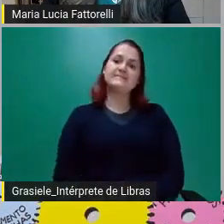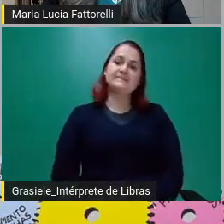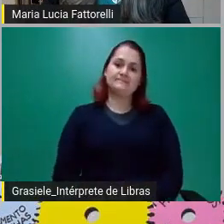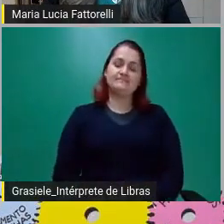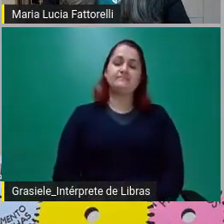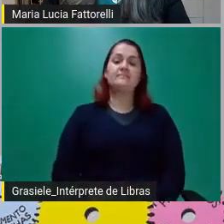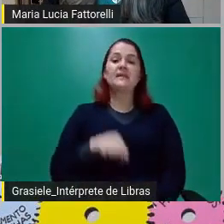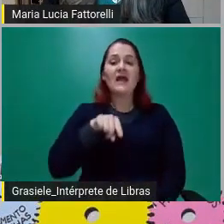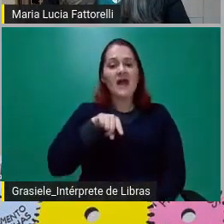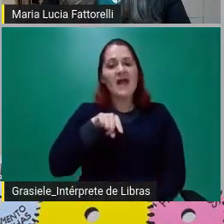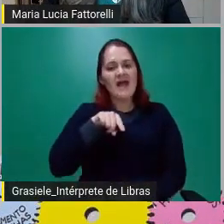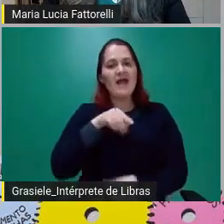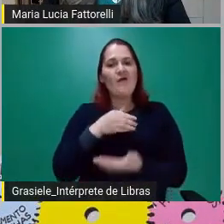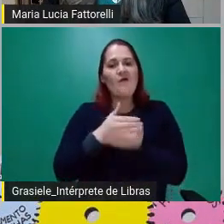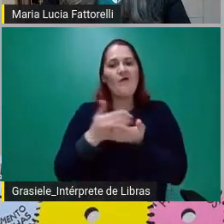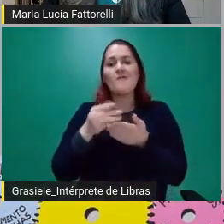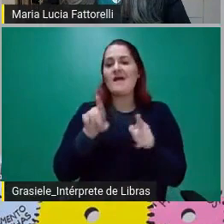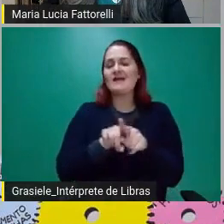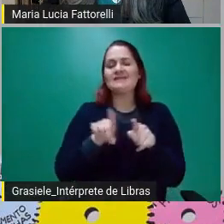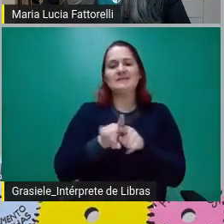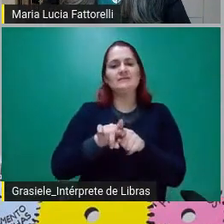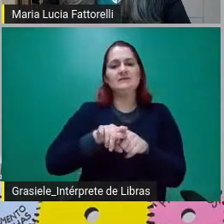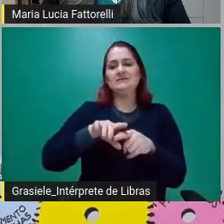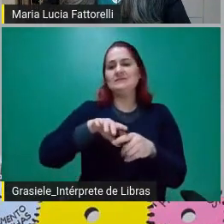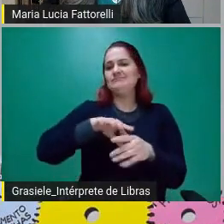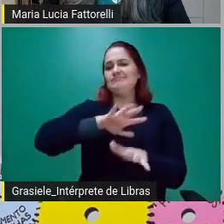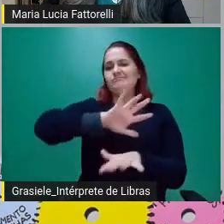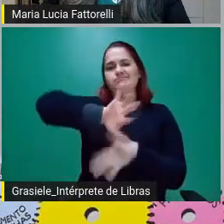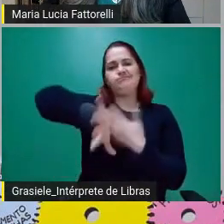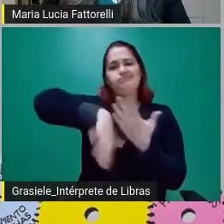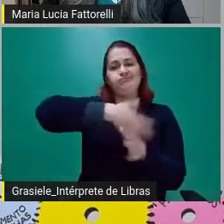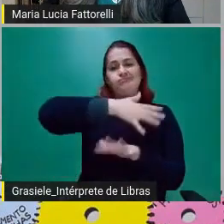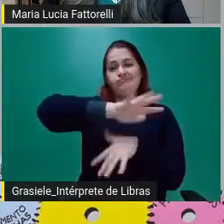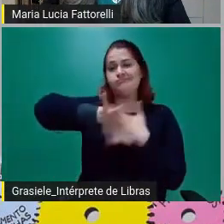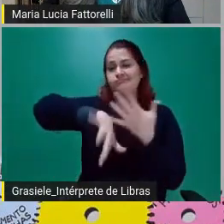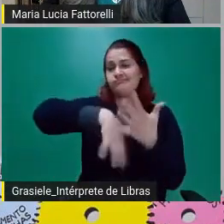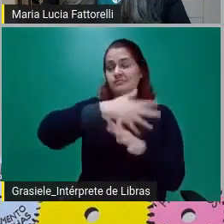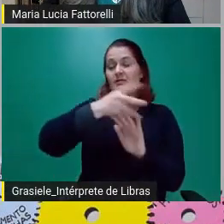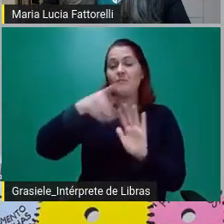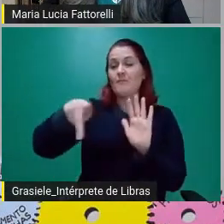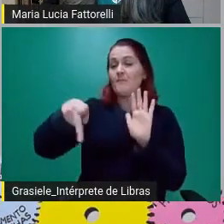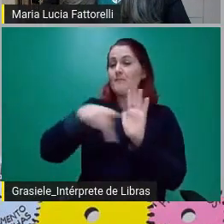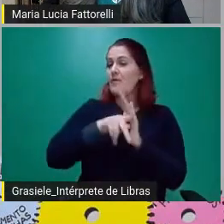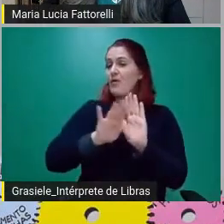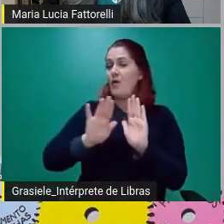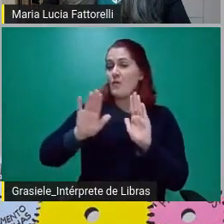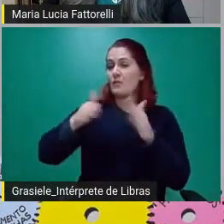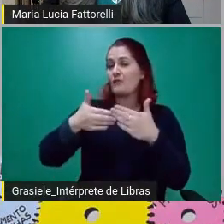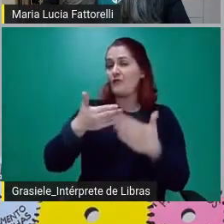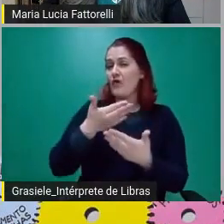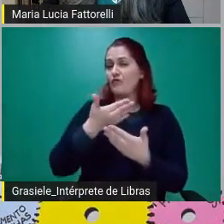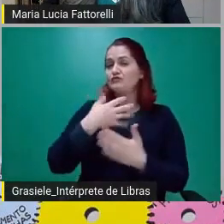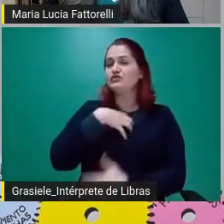numa espécie de barbárie ultraliberal, né? Conduzida com